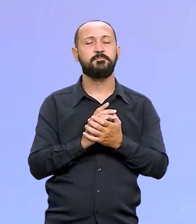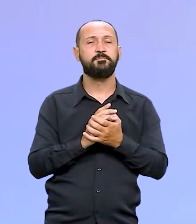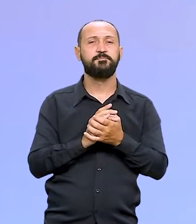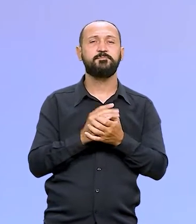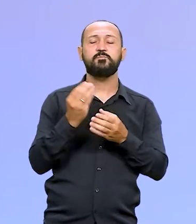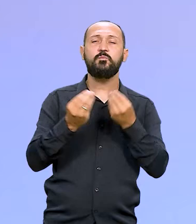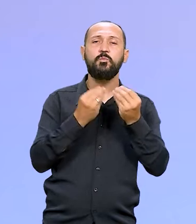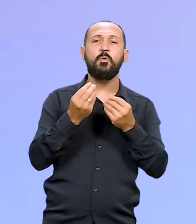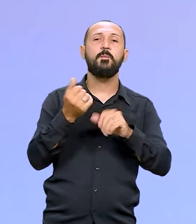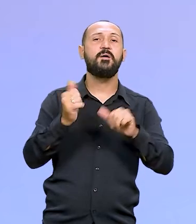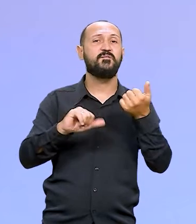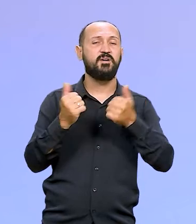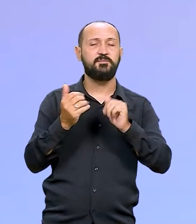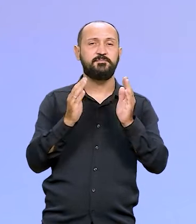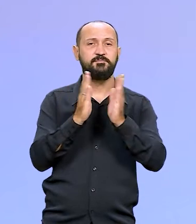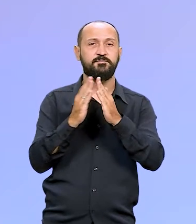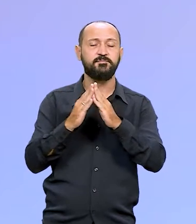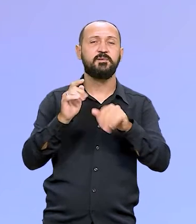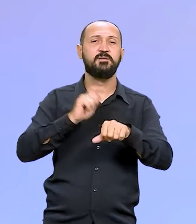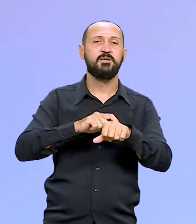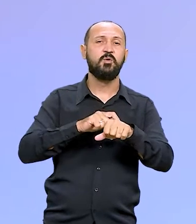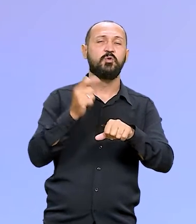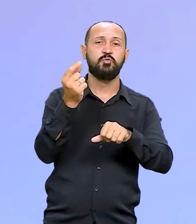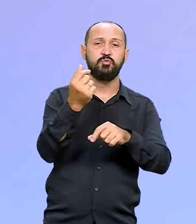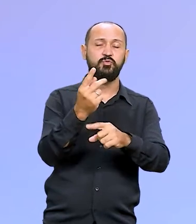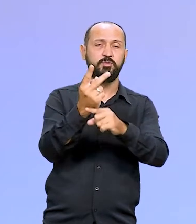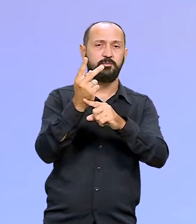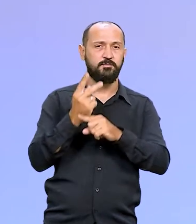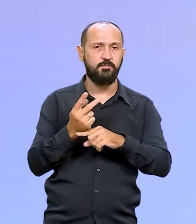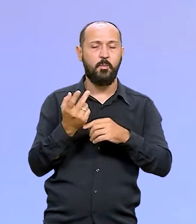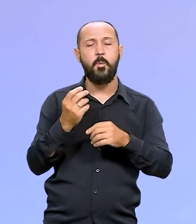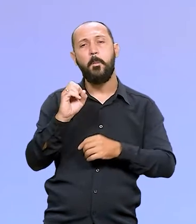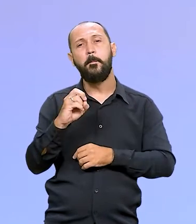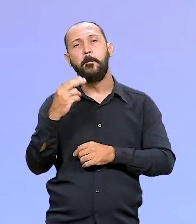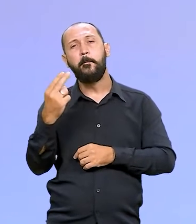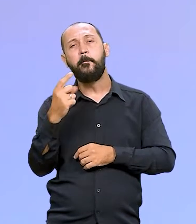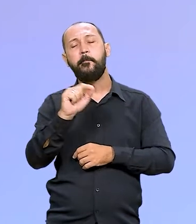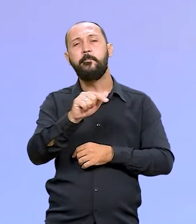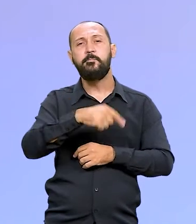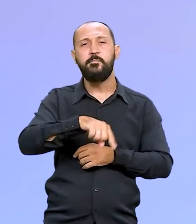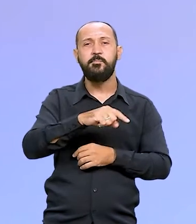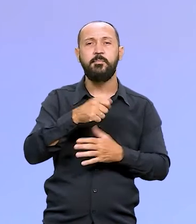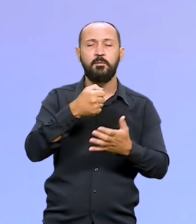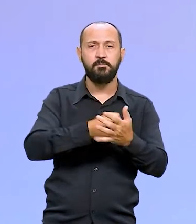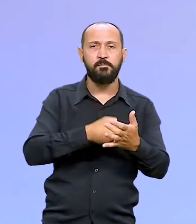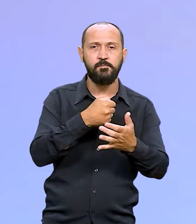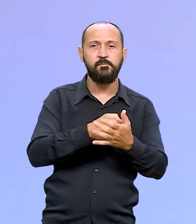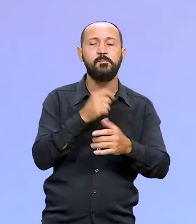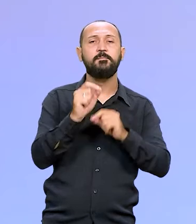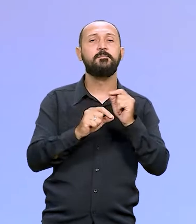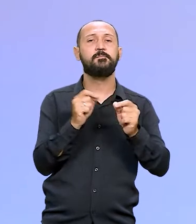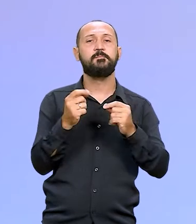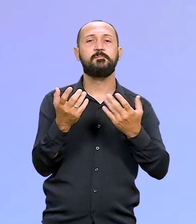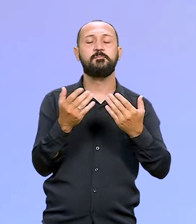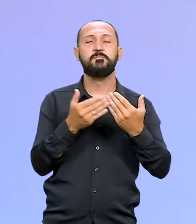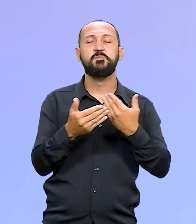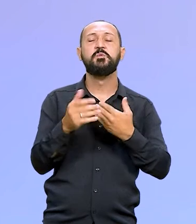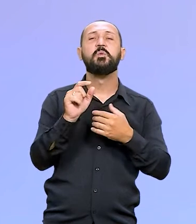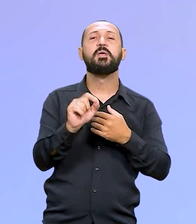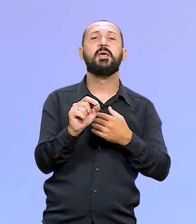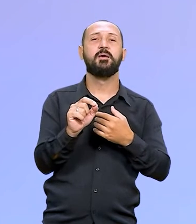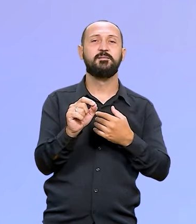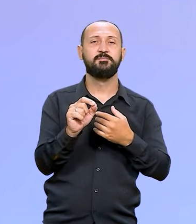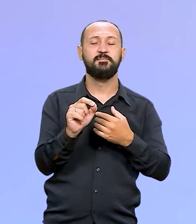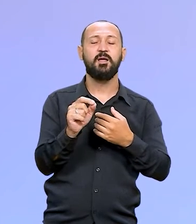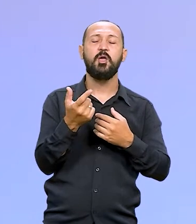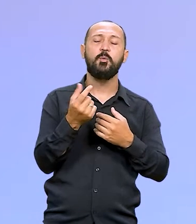que acontece? A questão de como avaliar o imóvel na hora de obter o empréstimo ou colocar aquele bem como garantia, o que acontece